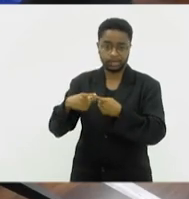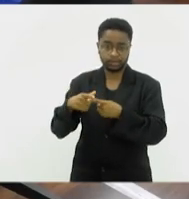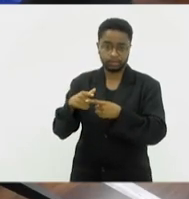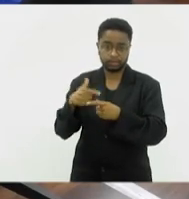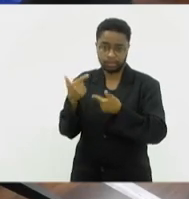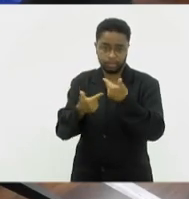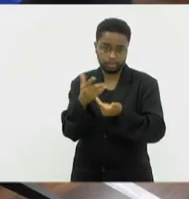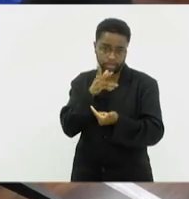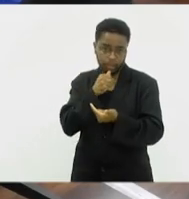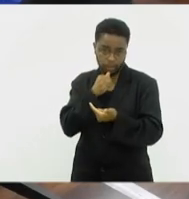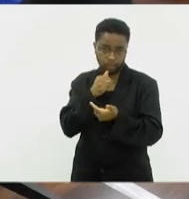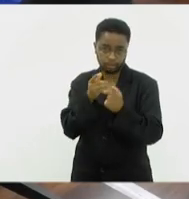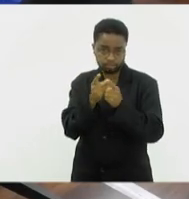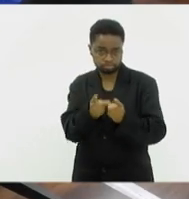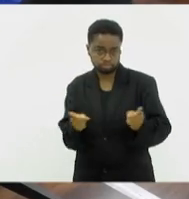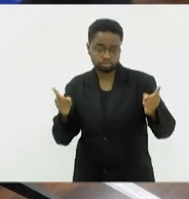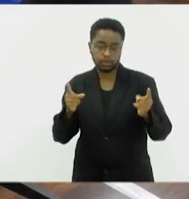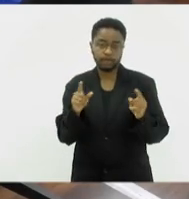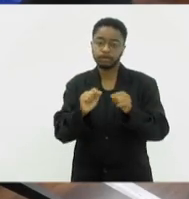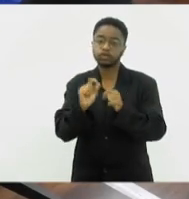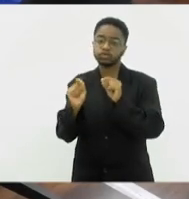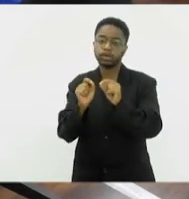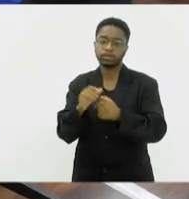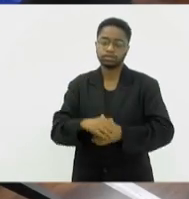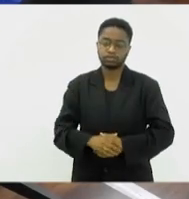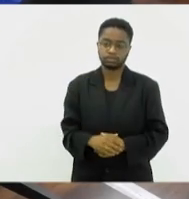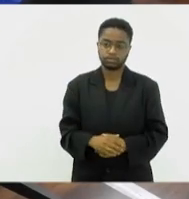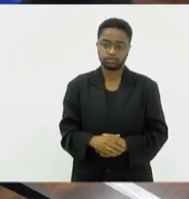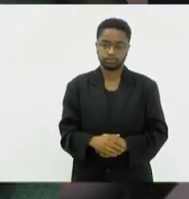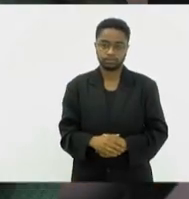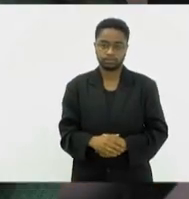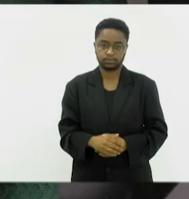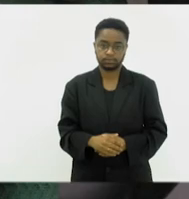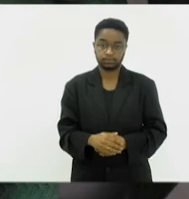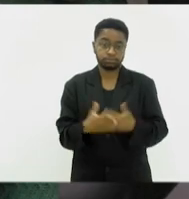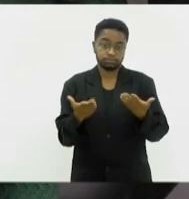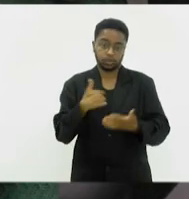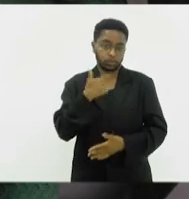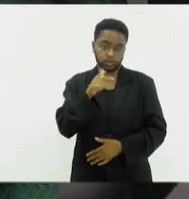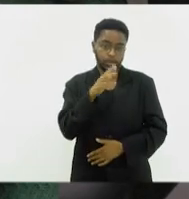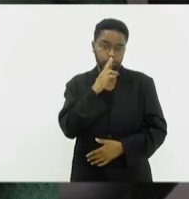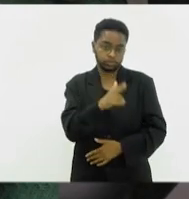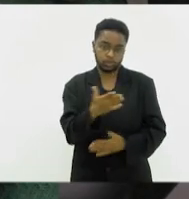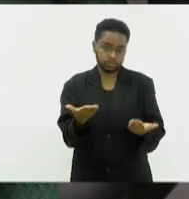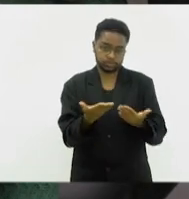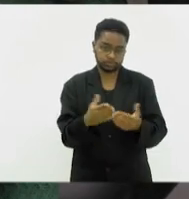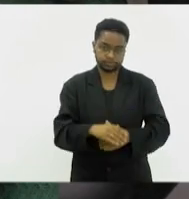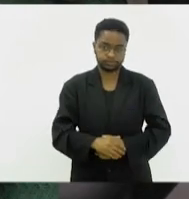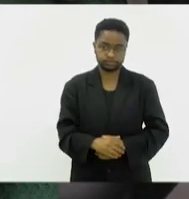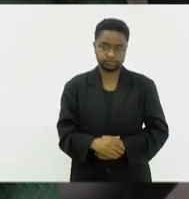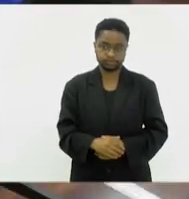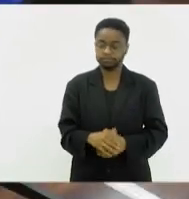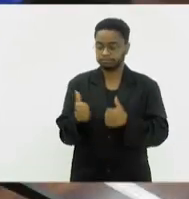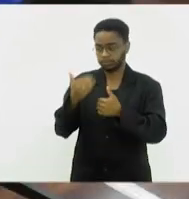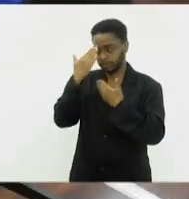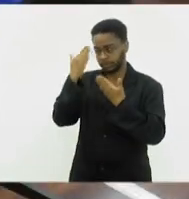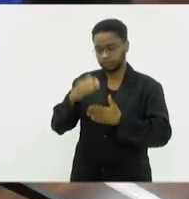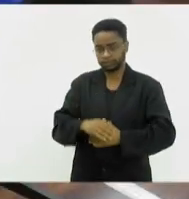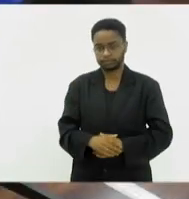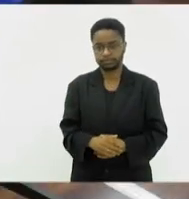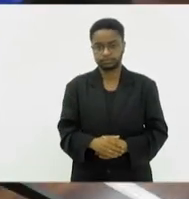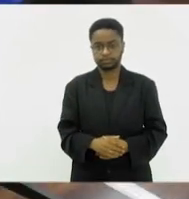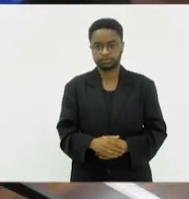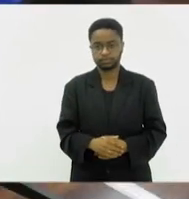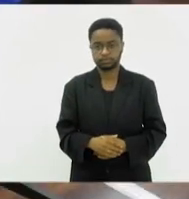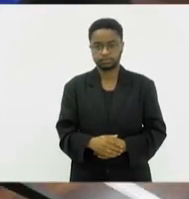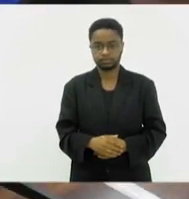de educação. Faz o quê? Então, eu não tenho uma resposta para isso, Vossa Excelência. Tá bom, satisfeito. Só me